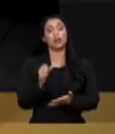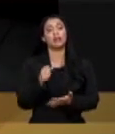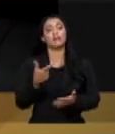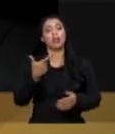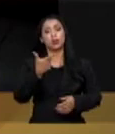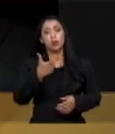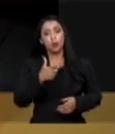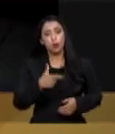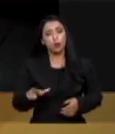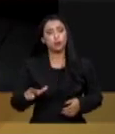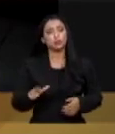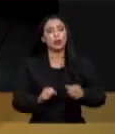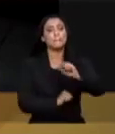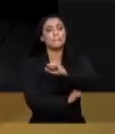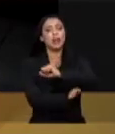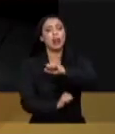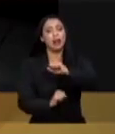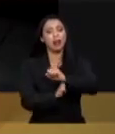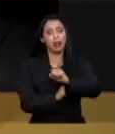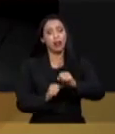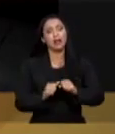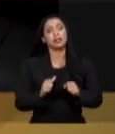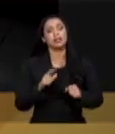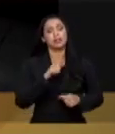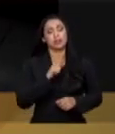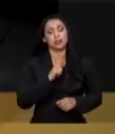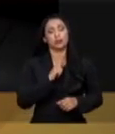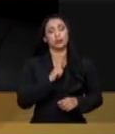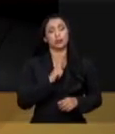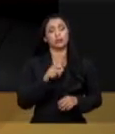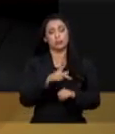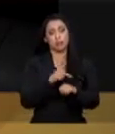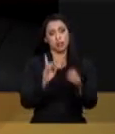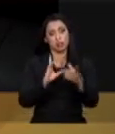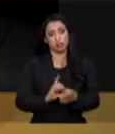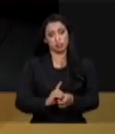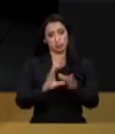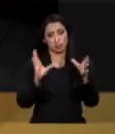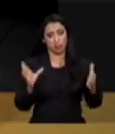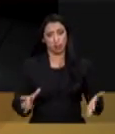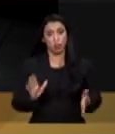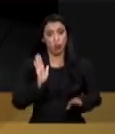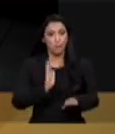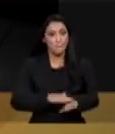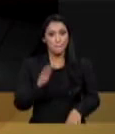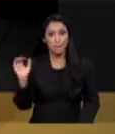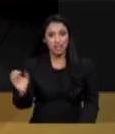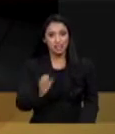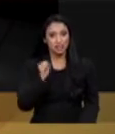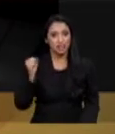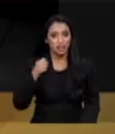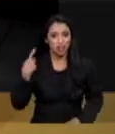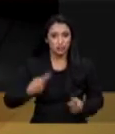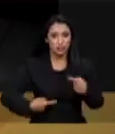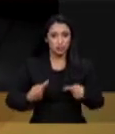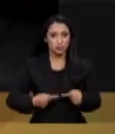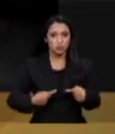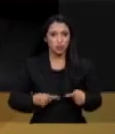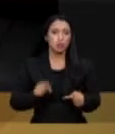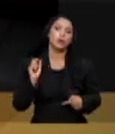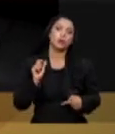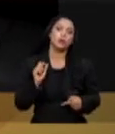que são caros ao nosso Estado democrático de direito. Excelências, o mais gravoso de toda essa discussão é